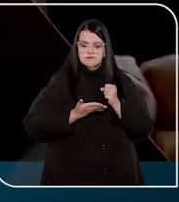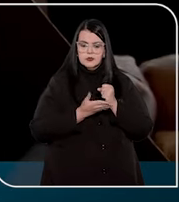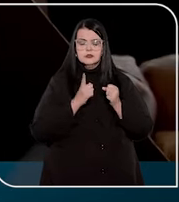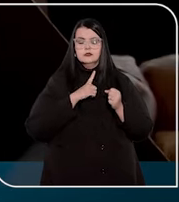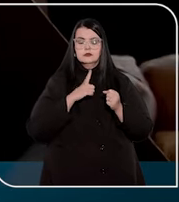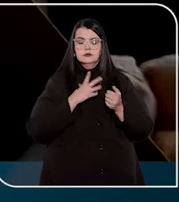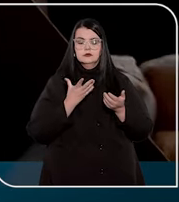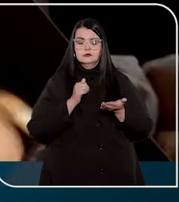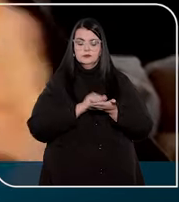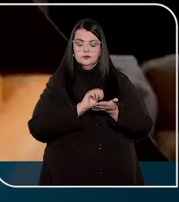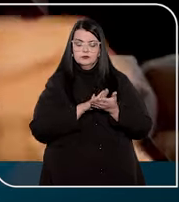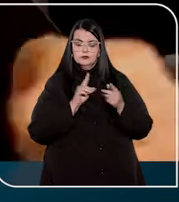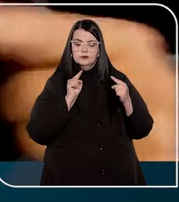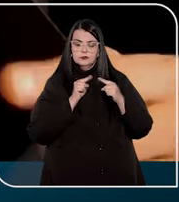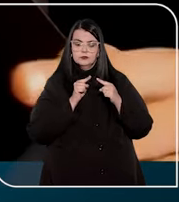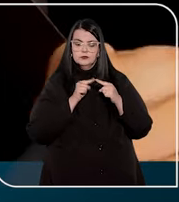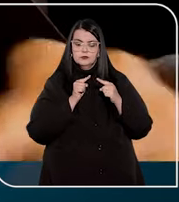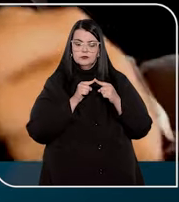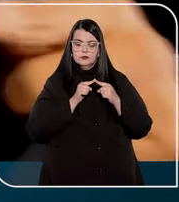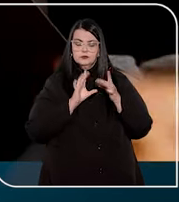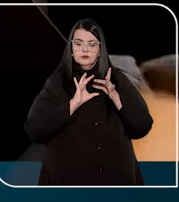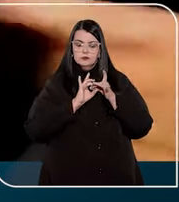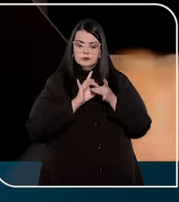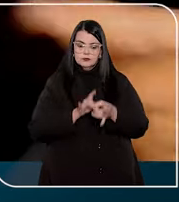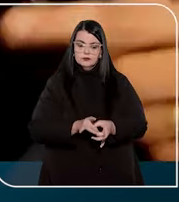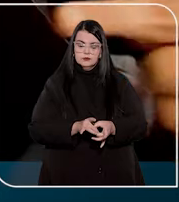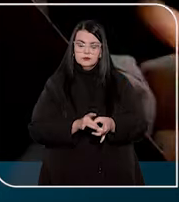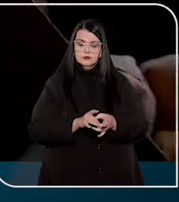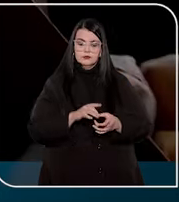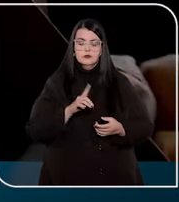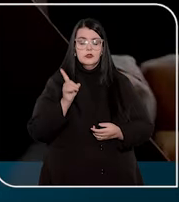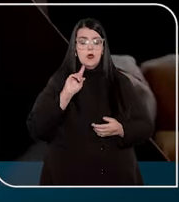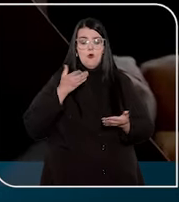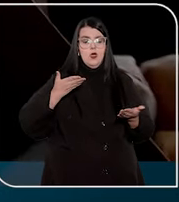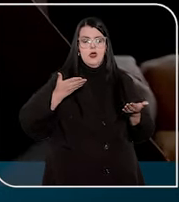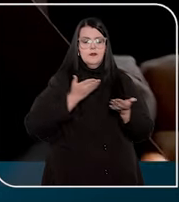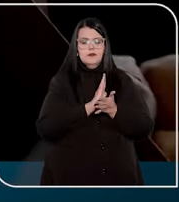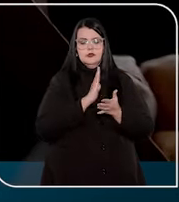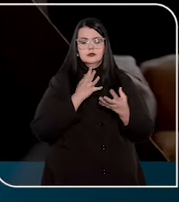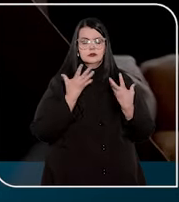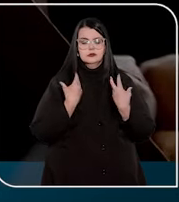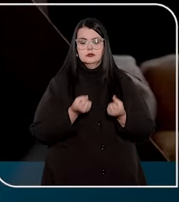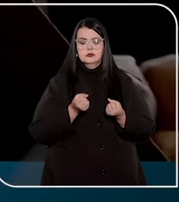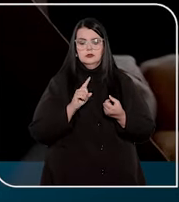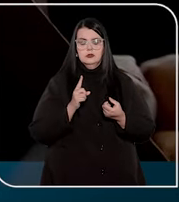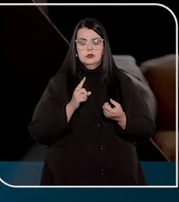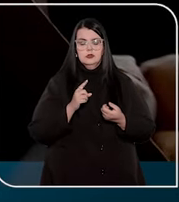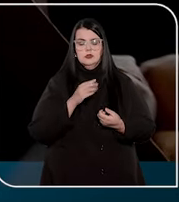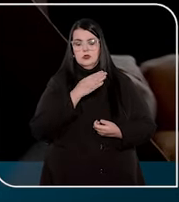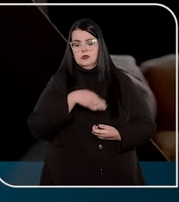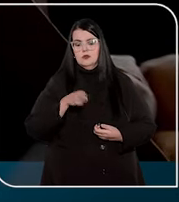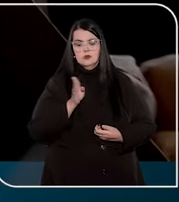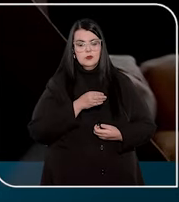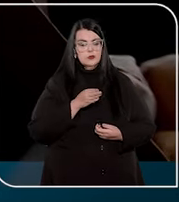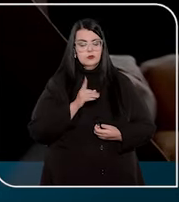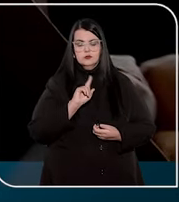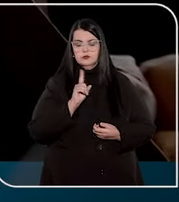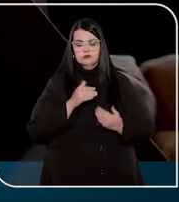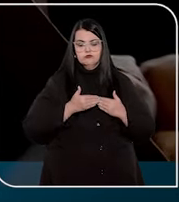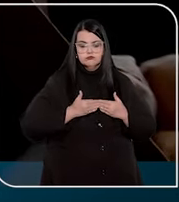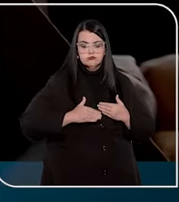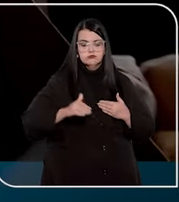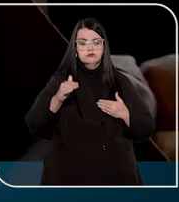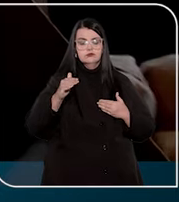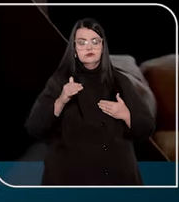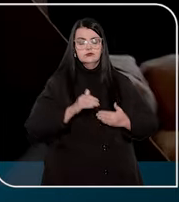tem que se debruçar sobre fundamentos da inadmissão do recurso e não da negativa de seguimento. Então não